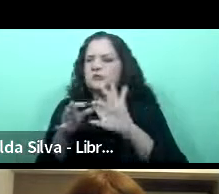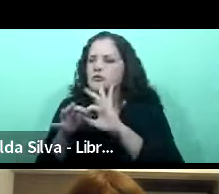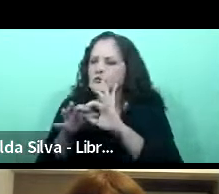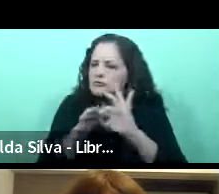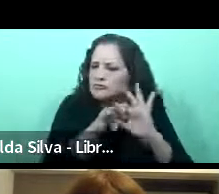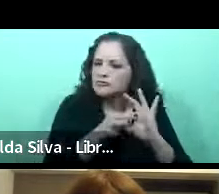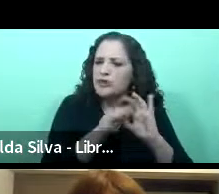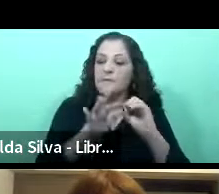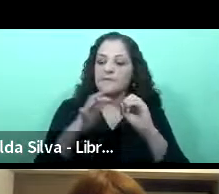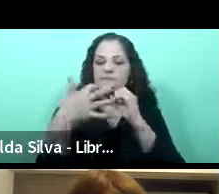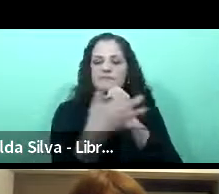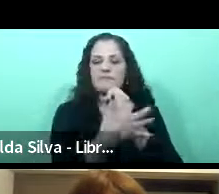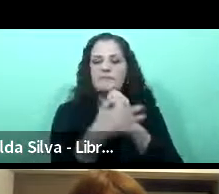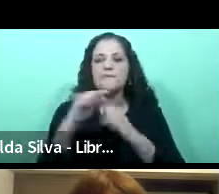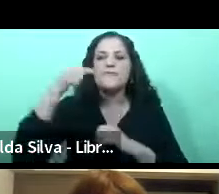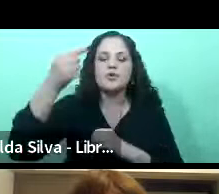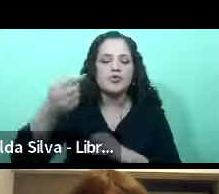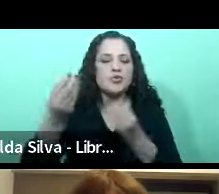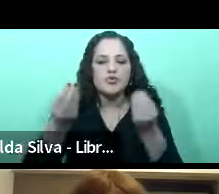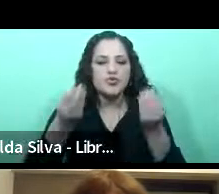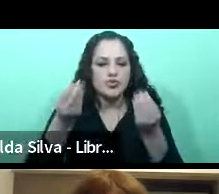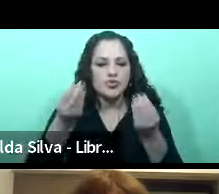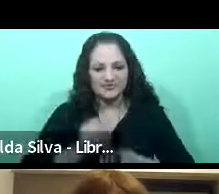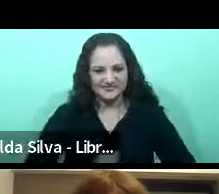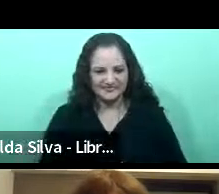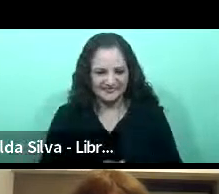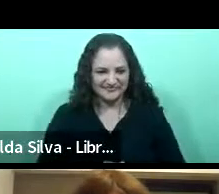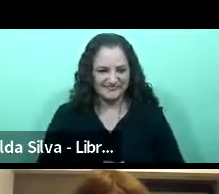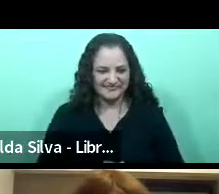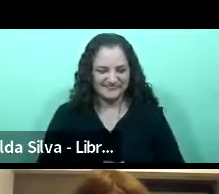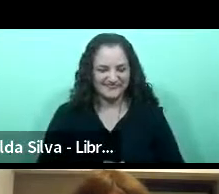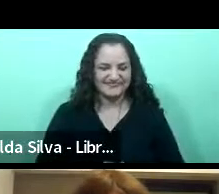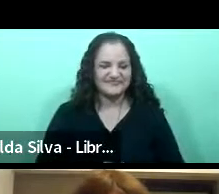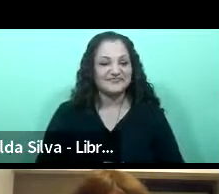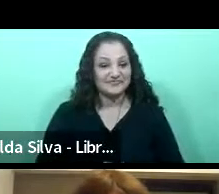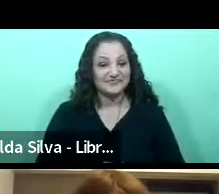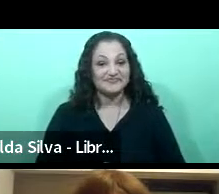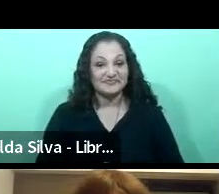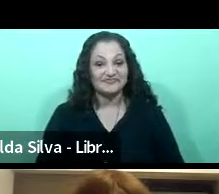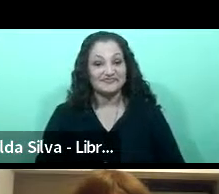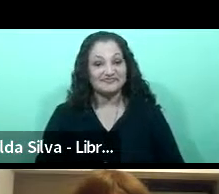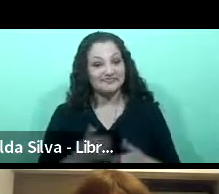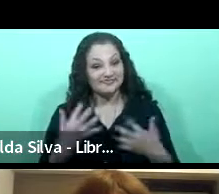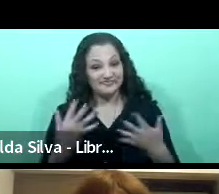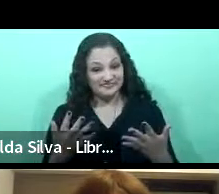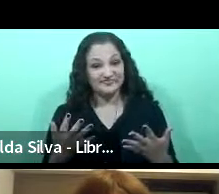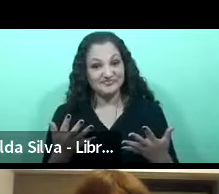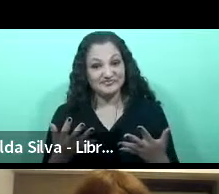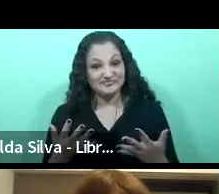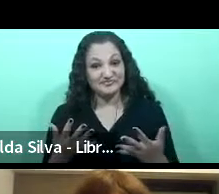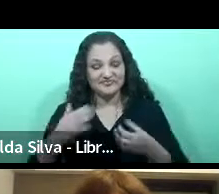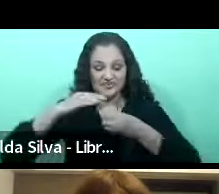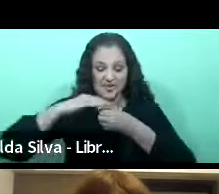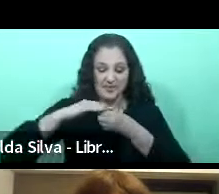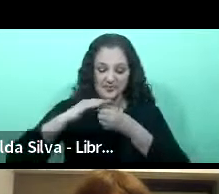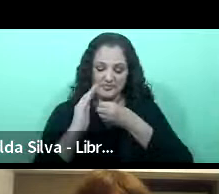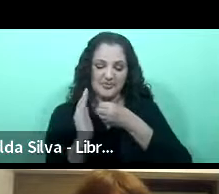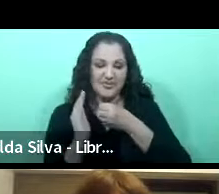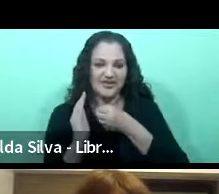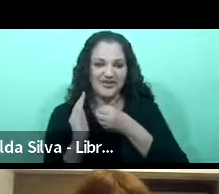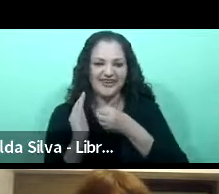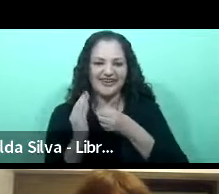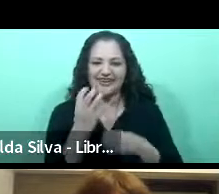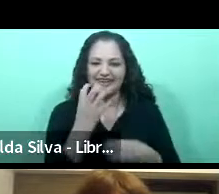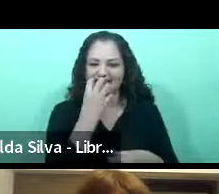pós-pandêmico. Então, fica com você. Bom, abri o microfone e meu cachorro começou a